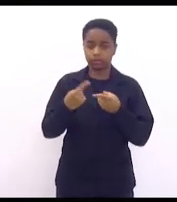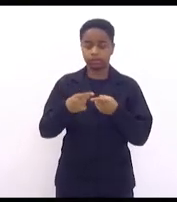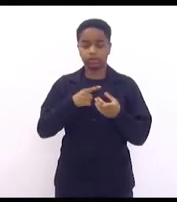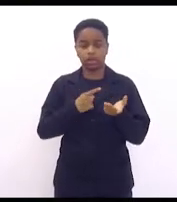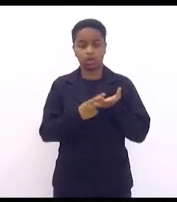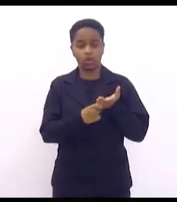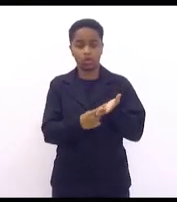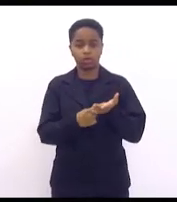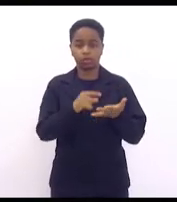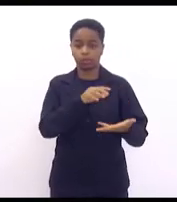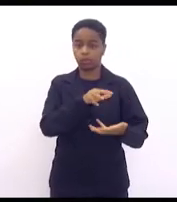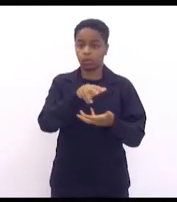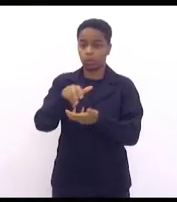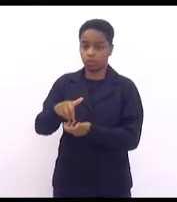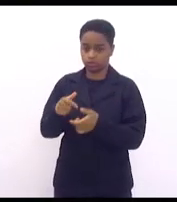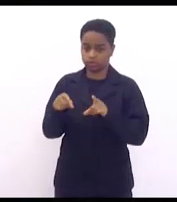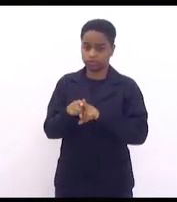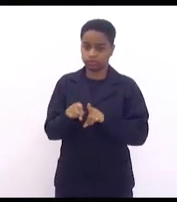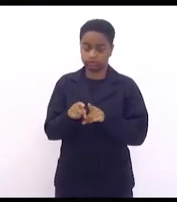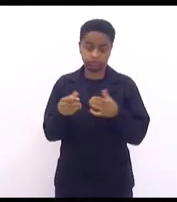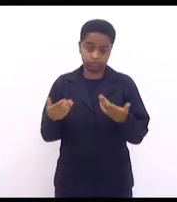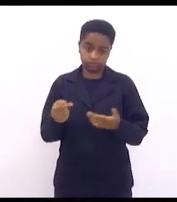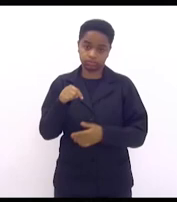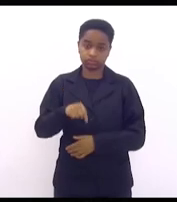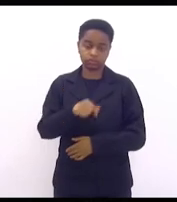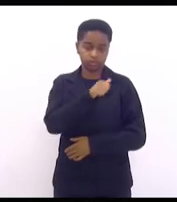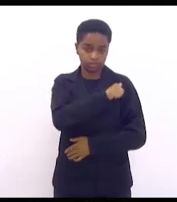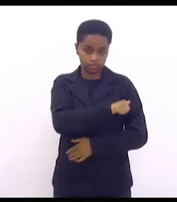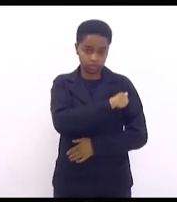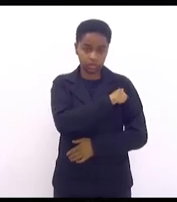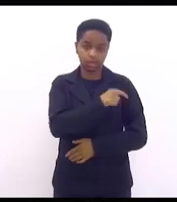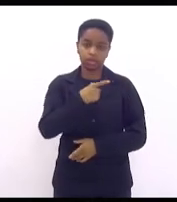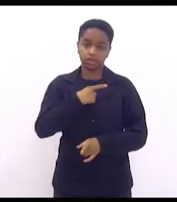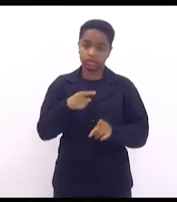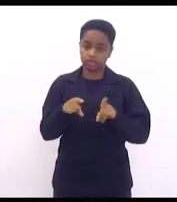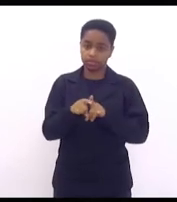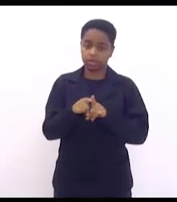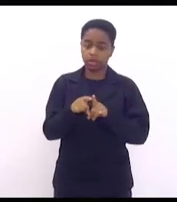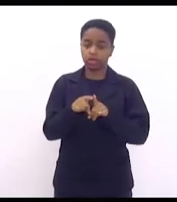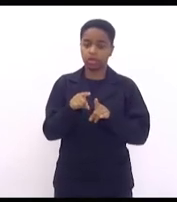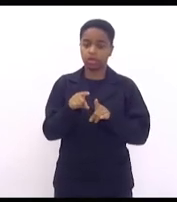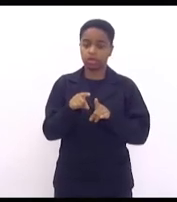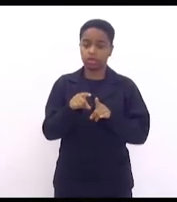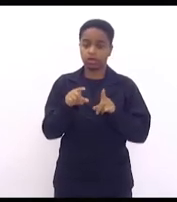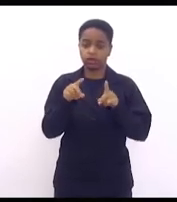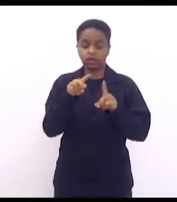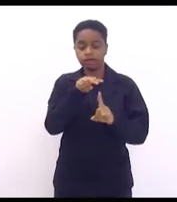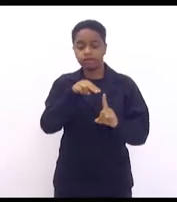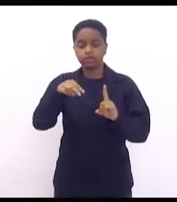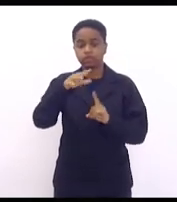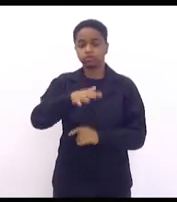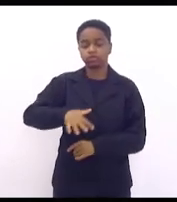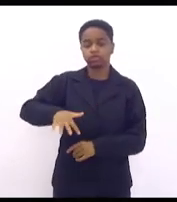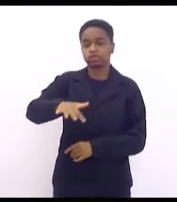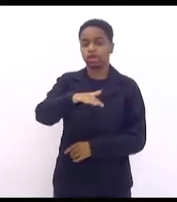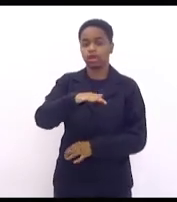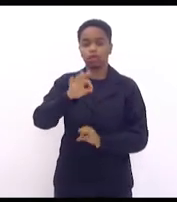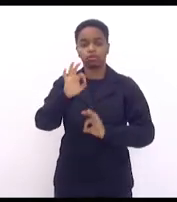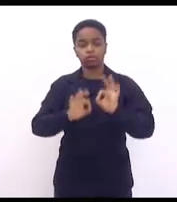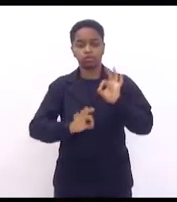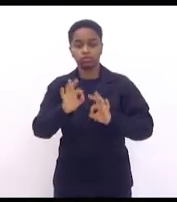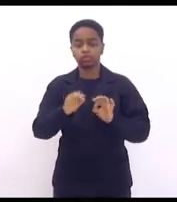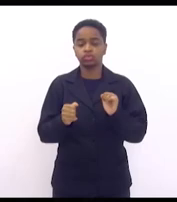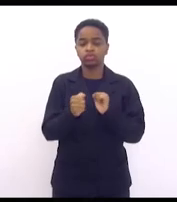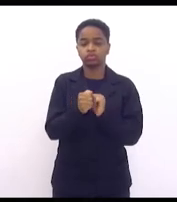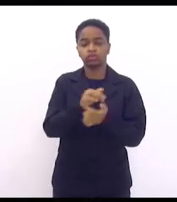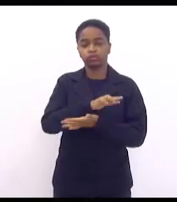compromisso mundial. O Estado do Rio de Janeiro está inserido, né, num olhar maior, construído com muitas